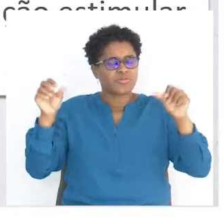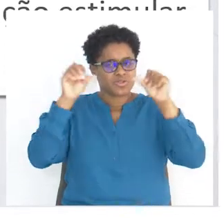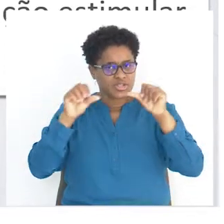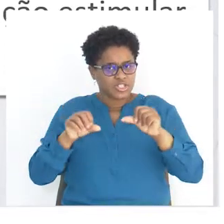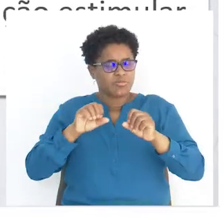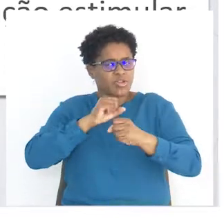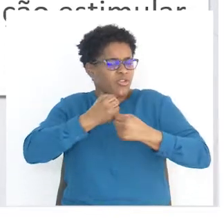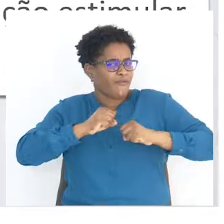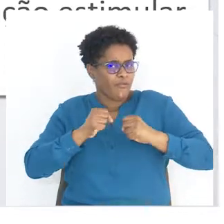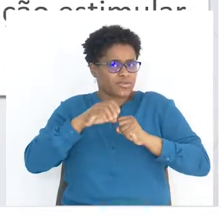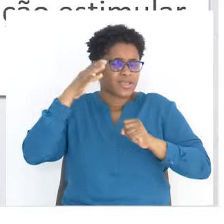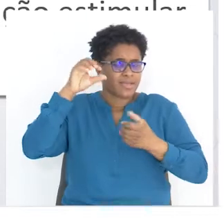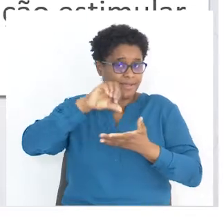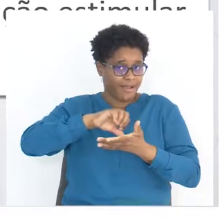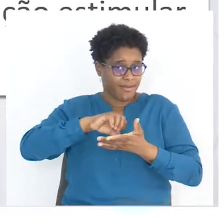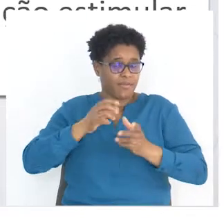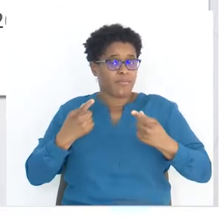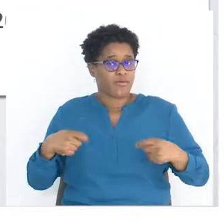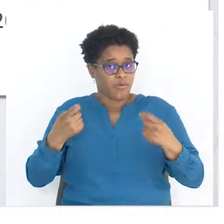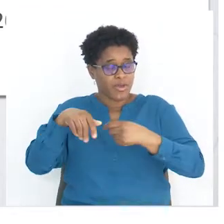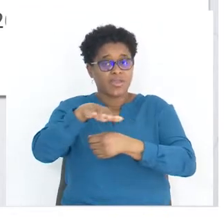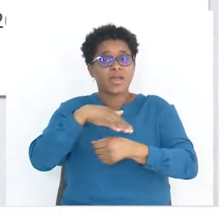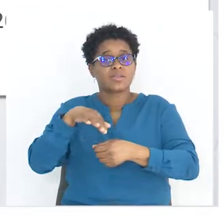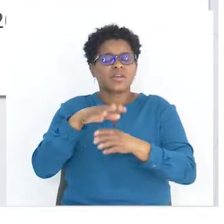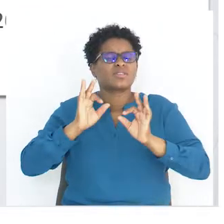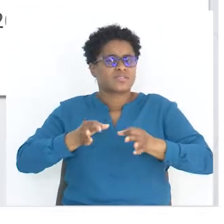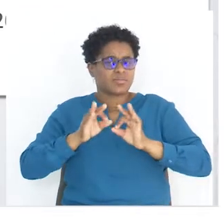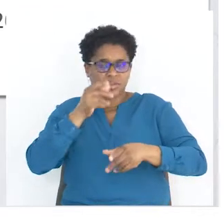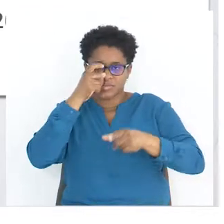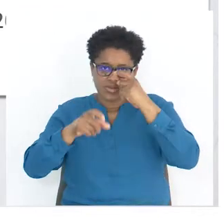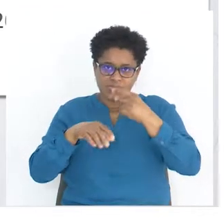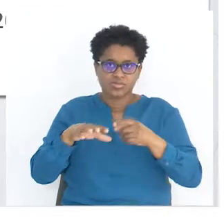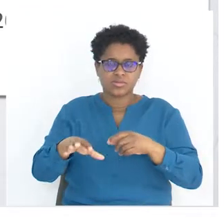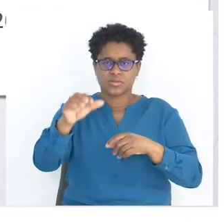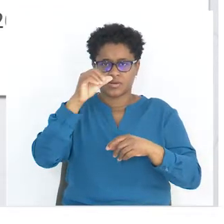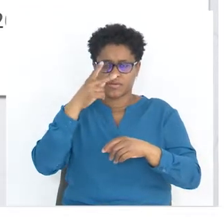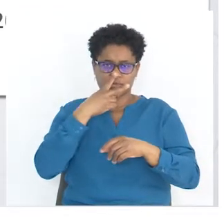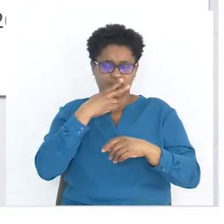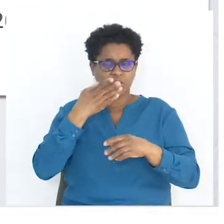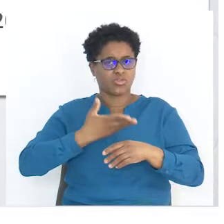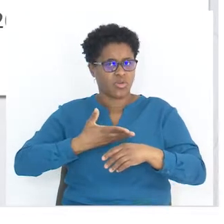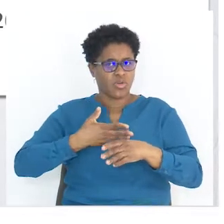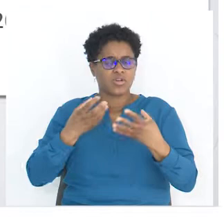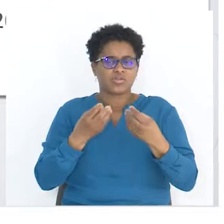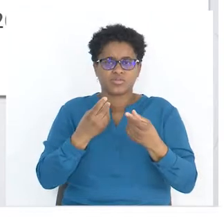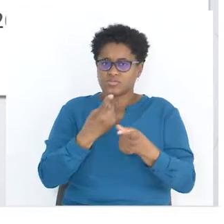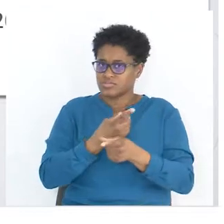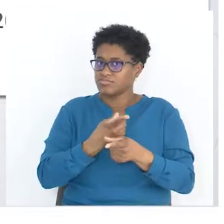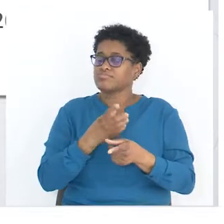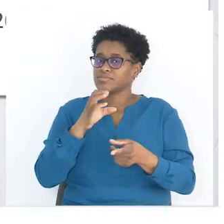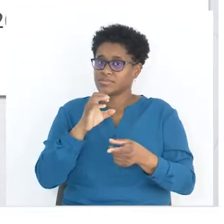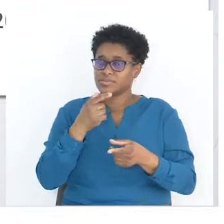central, promovendo a ação. Sempre que alguém abusa das drogas, várias descargas de